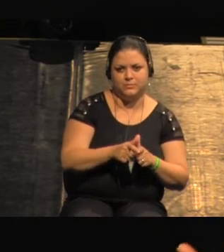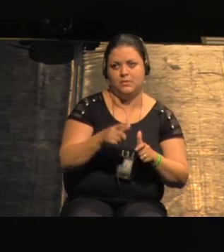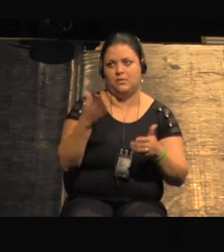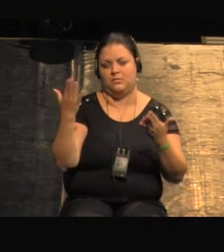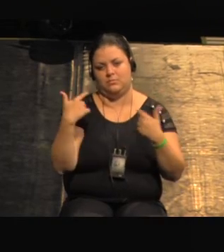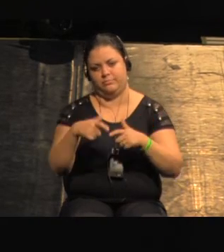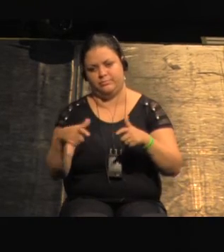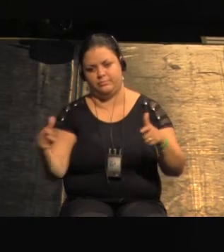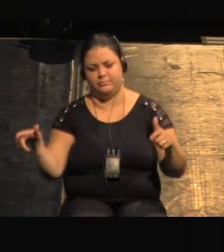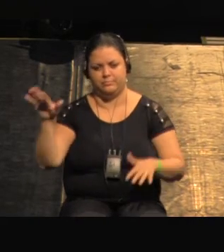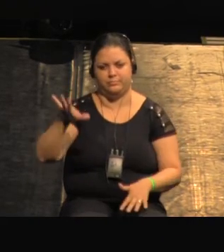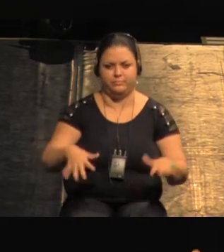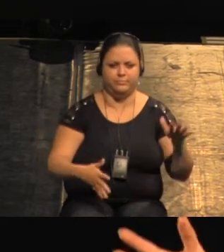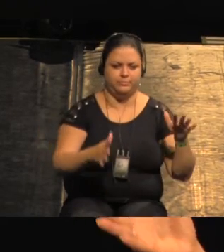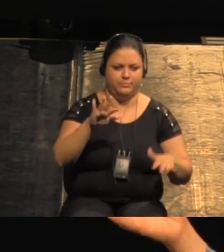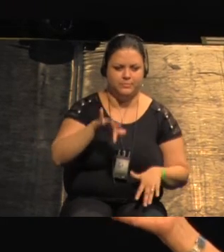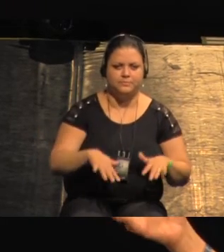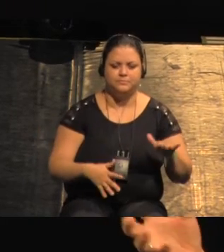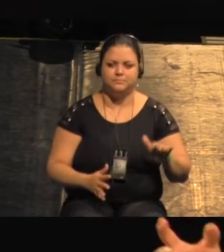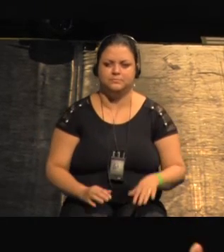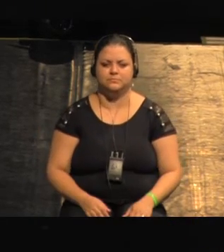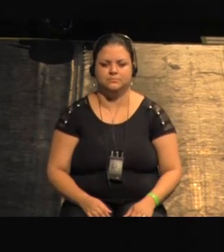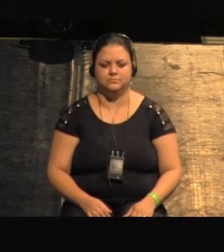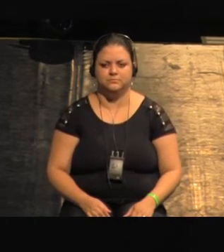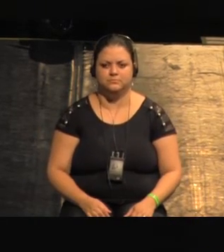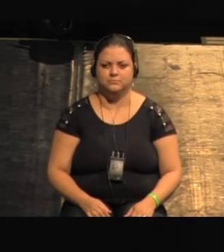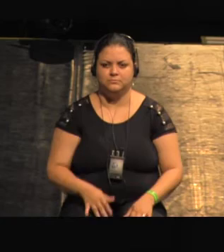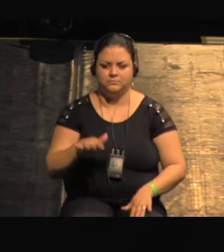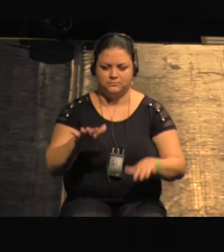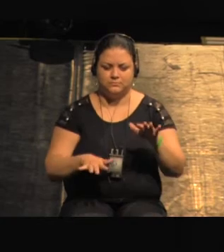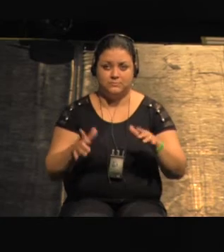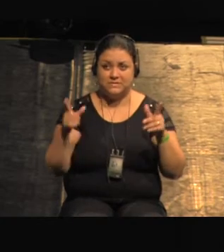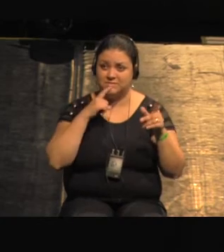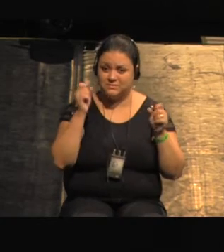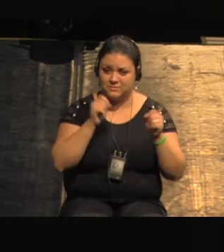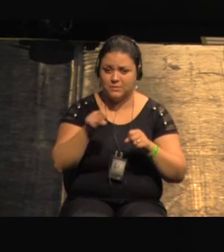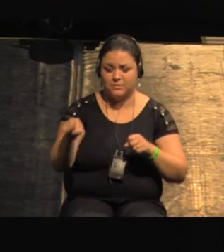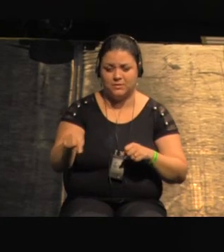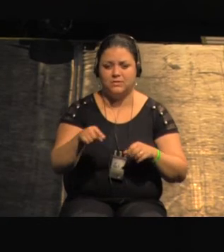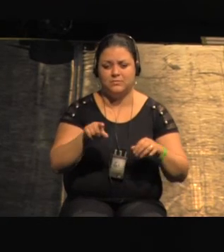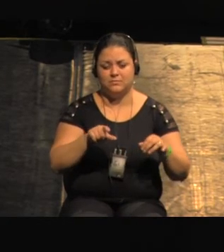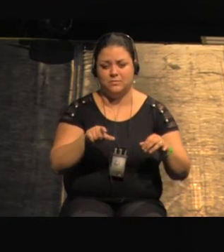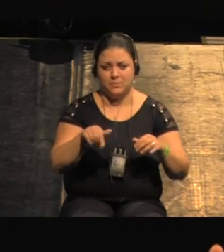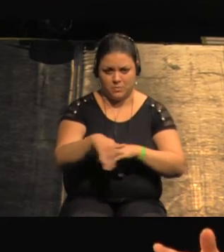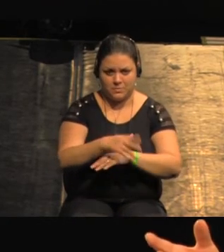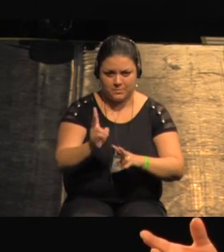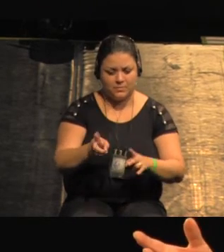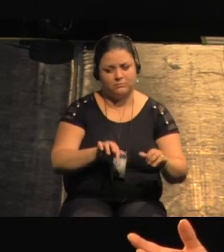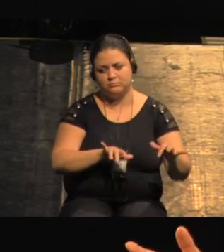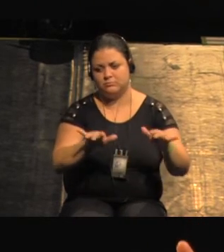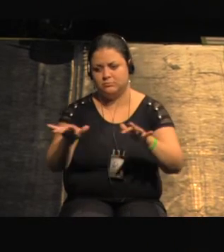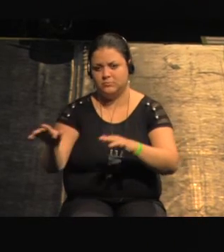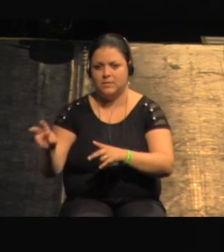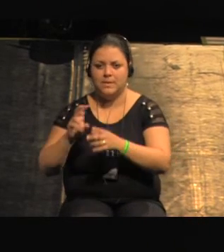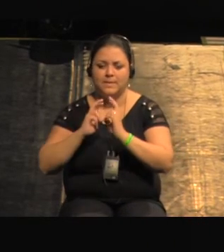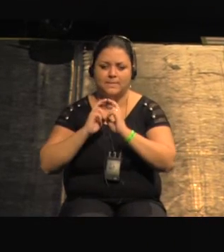frio, as pessoas vão buscar abrigos nas estações de metrô e